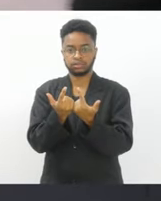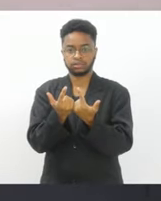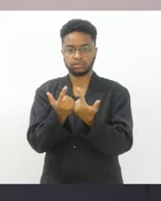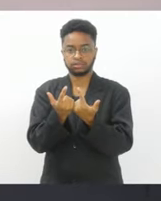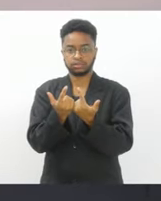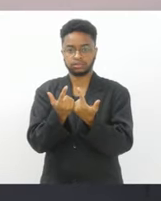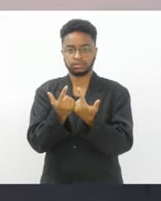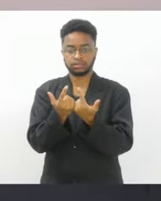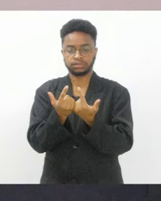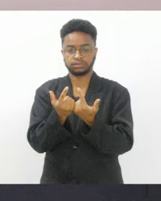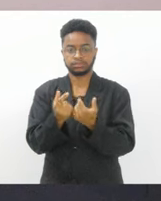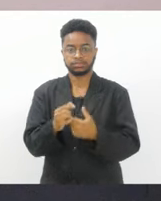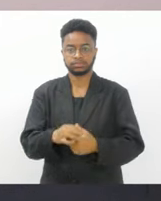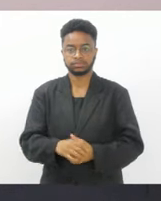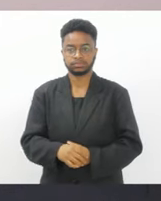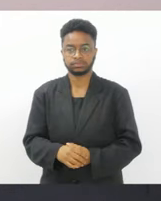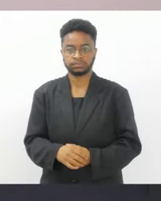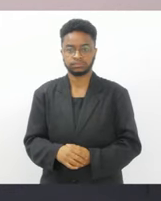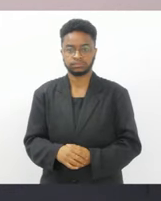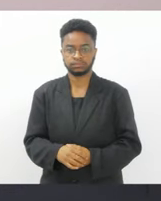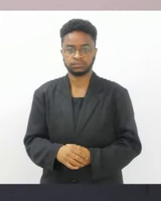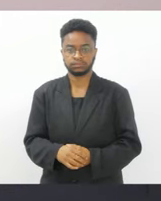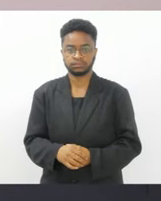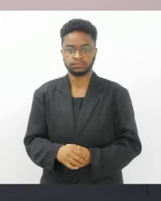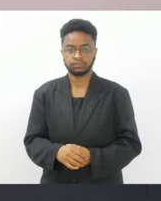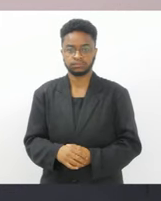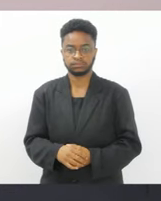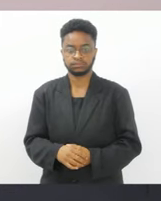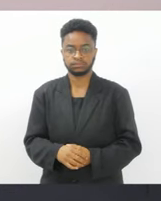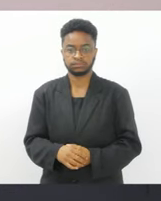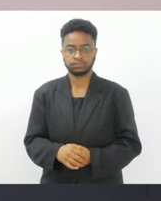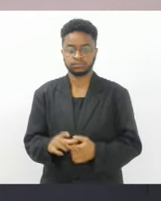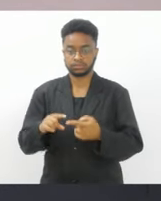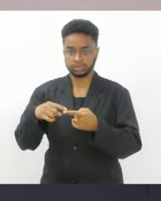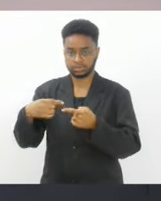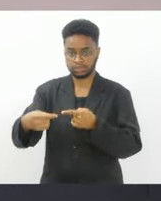esteja tendo, depois de fazer uma CPI